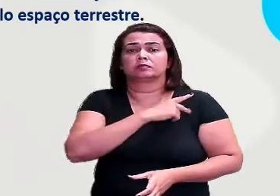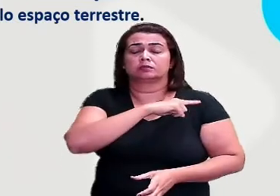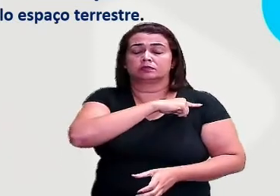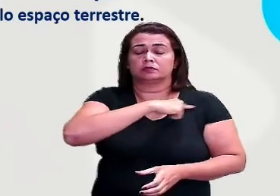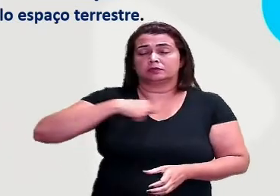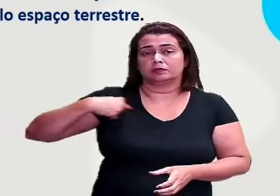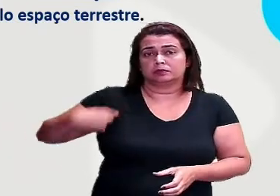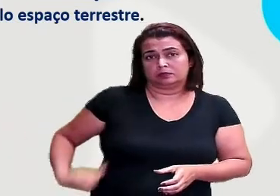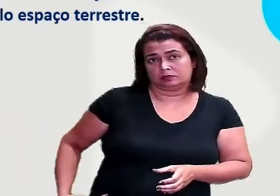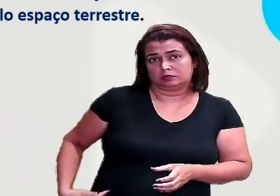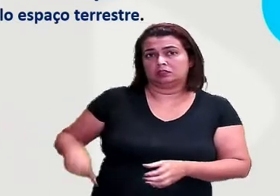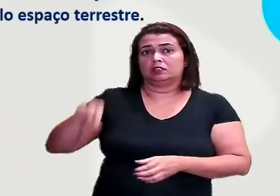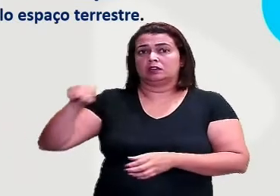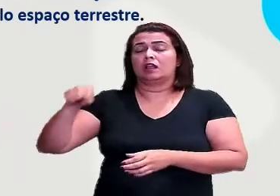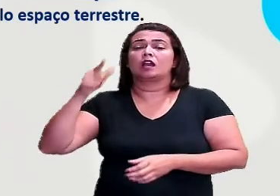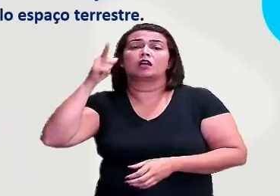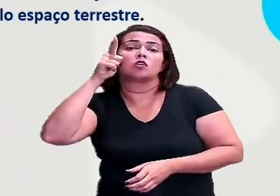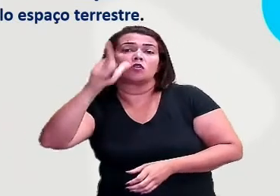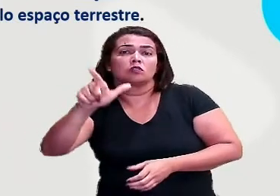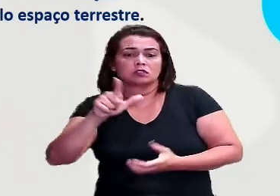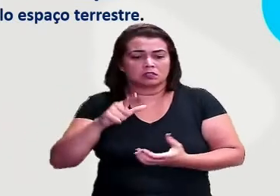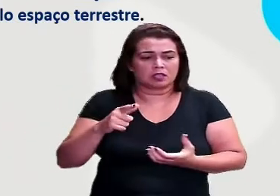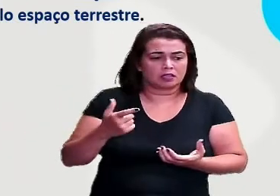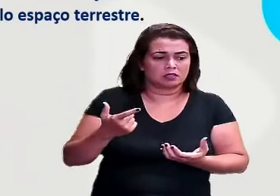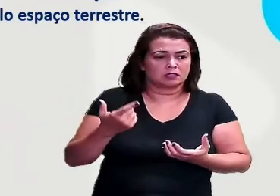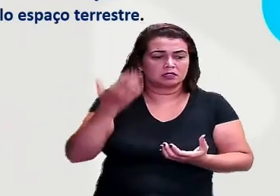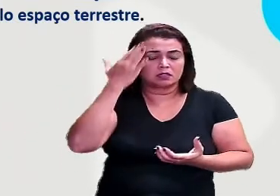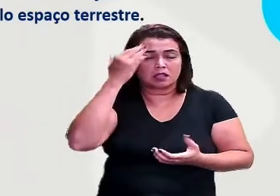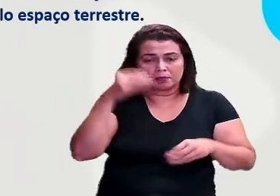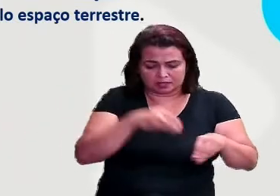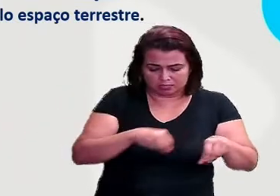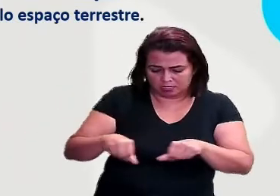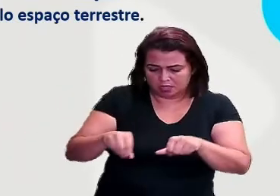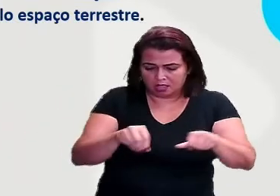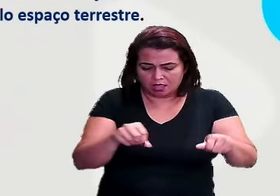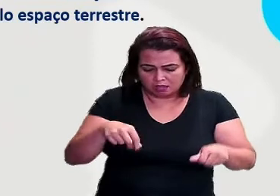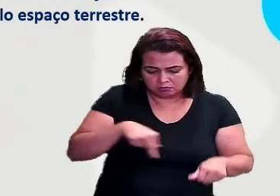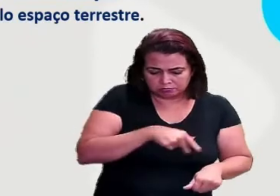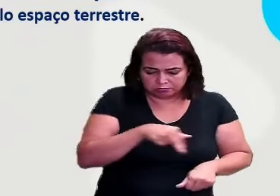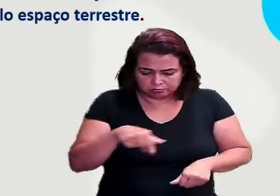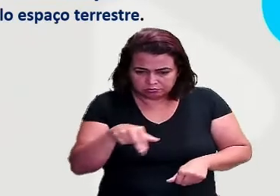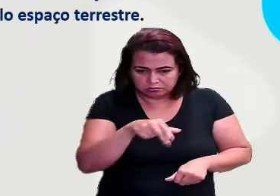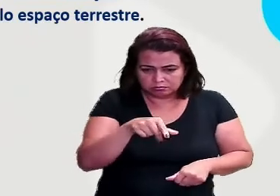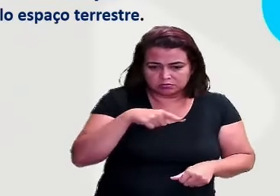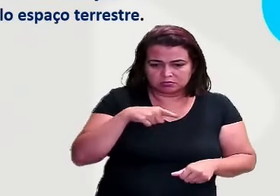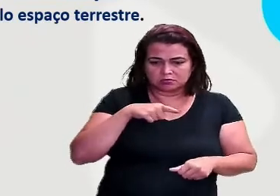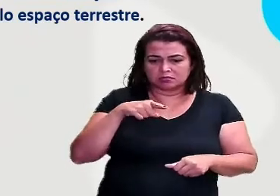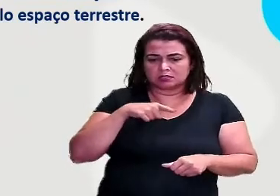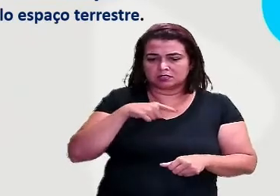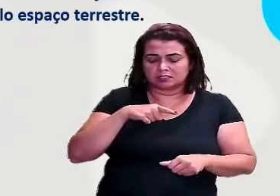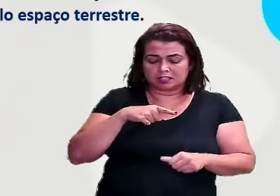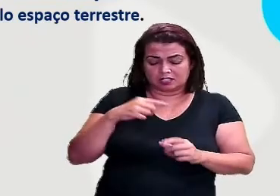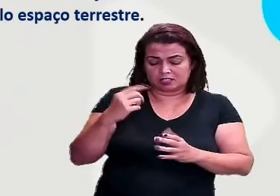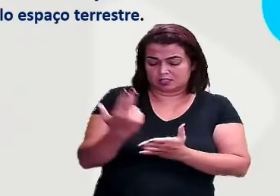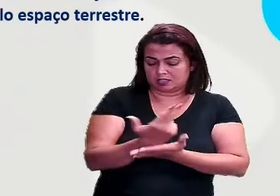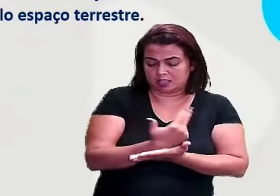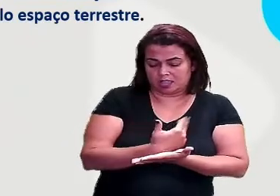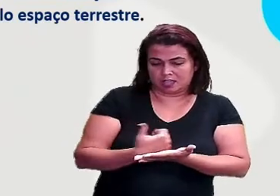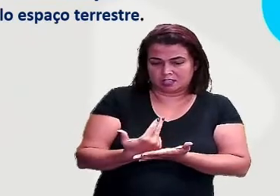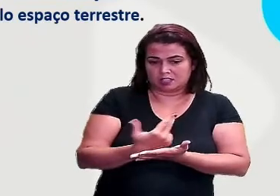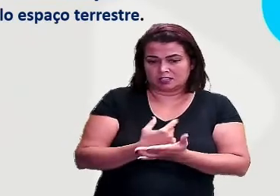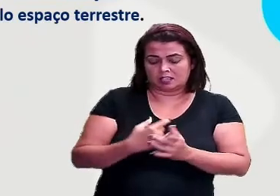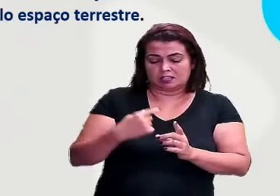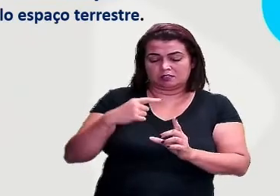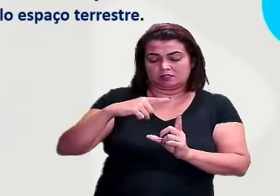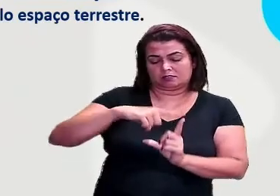movimentação pelo espaço terrestre. Então você vê que ela tem ali no meio, no centro, né, a rosa dos ventos, com todos os